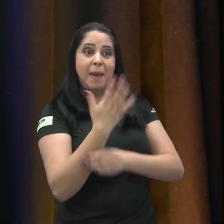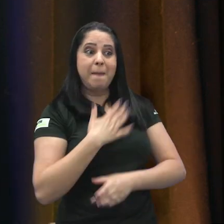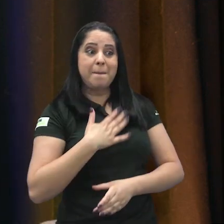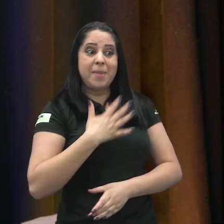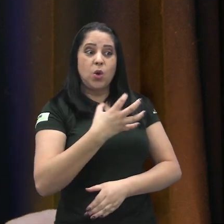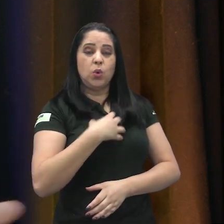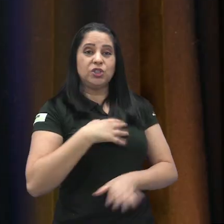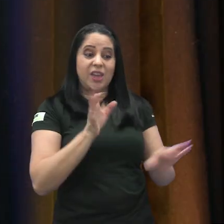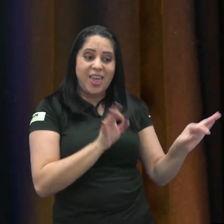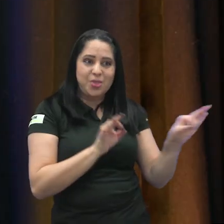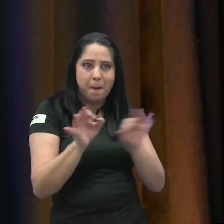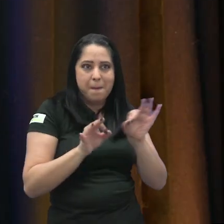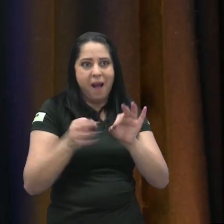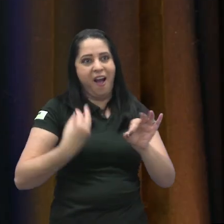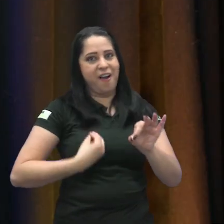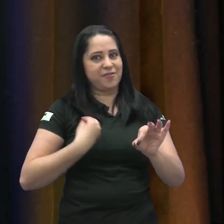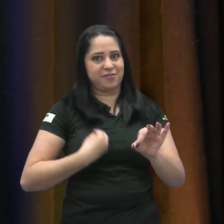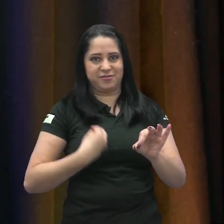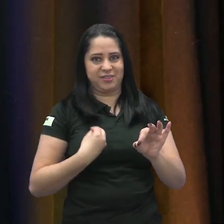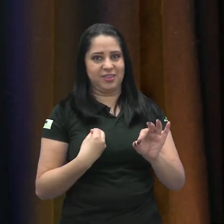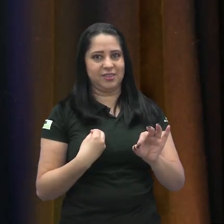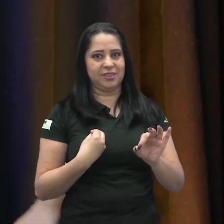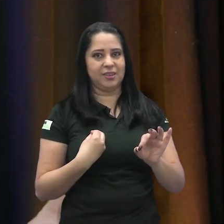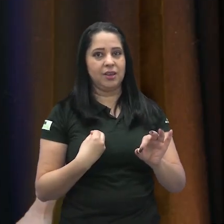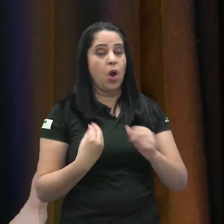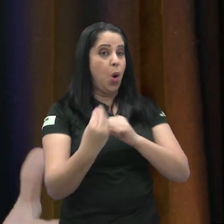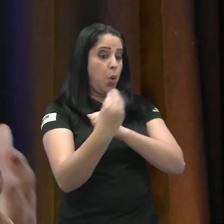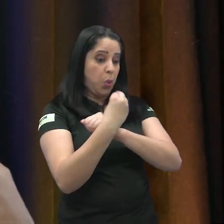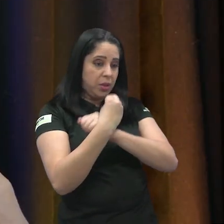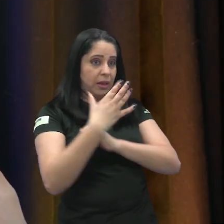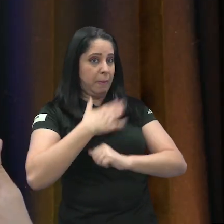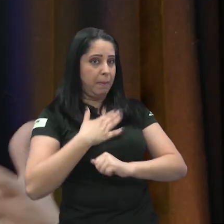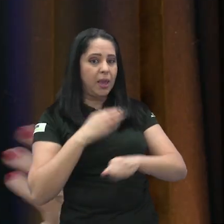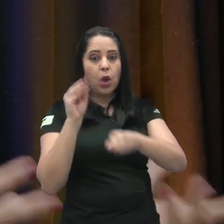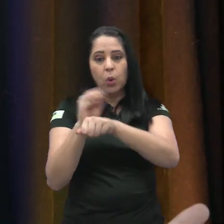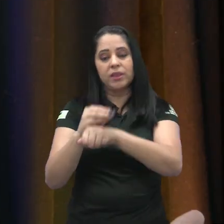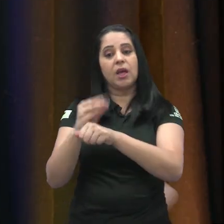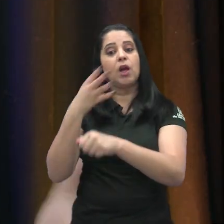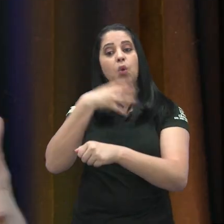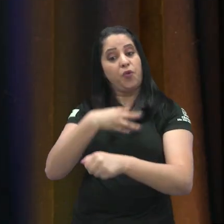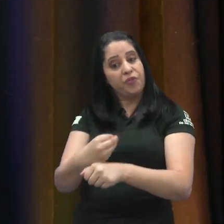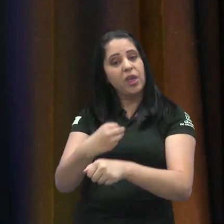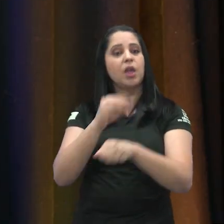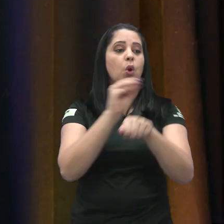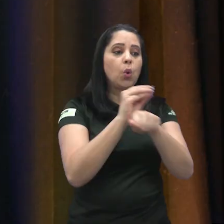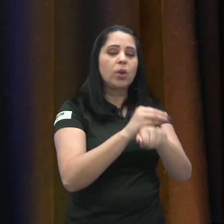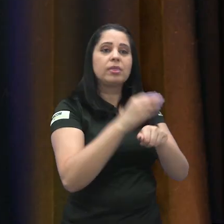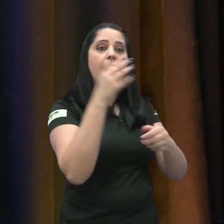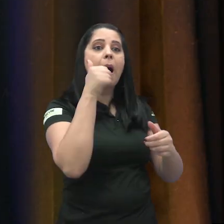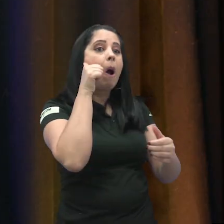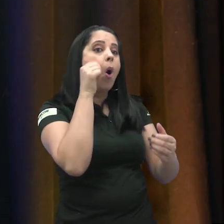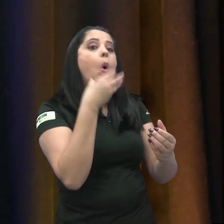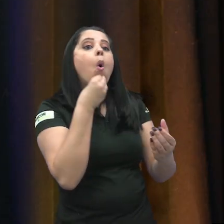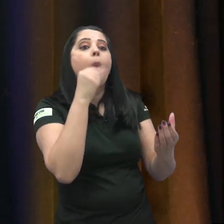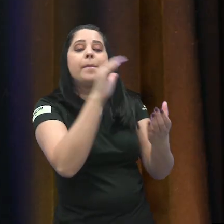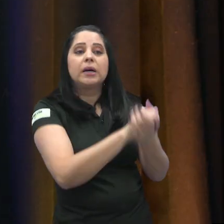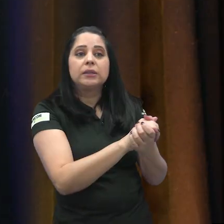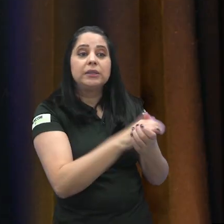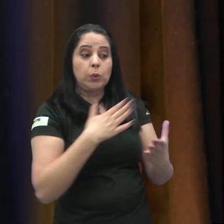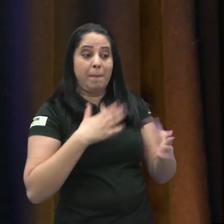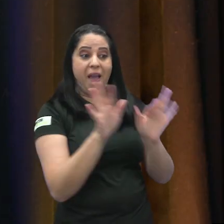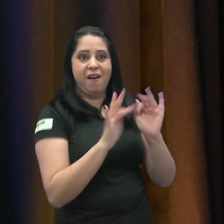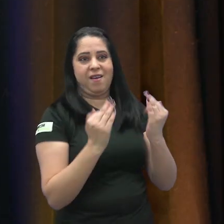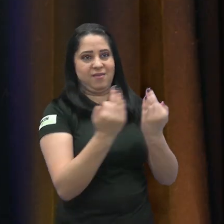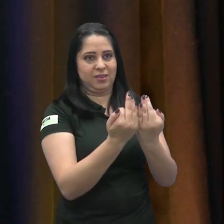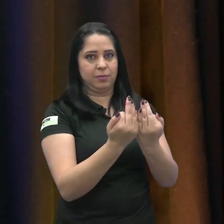organizar a vida de maneira muito eficiente, sem deixar nada passar, cuidando de mim, cuidando do marido, dos filhos, daquilo que era importante para mim e